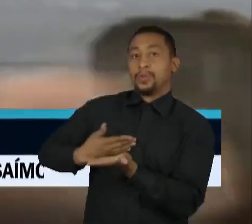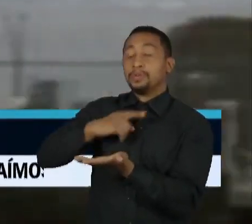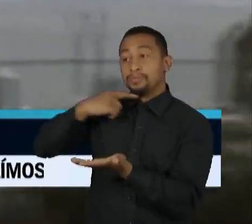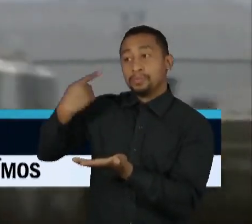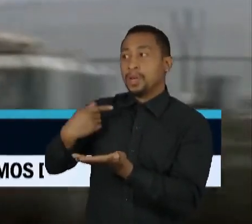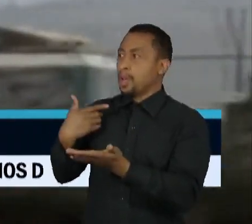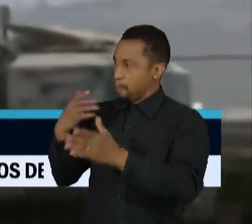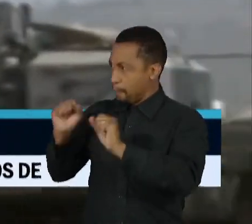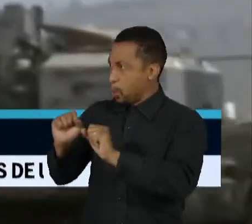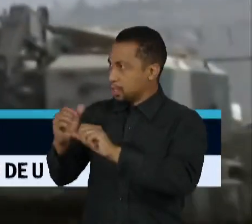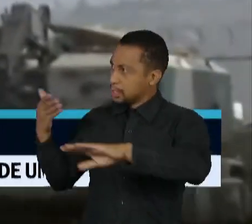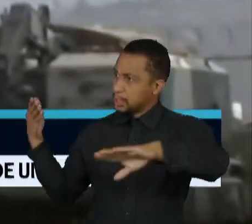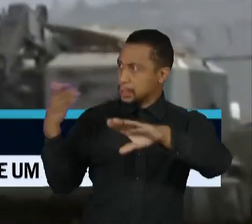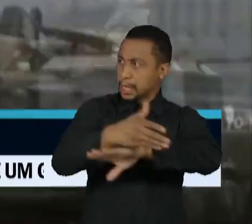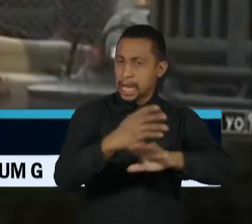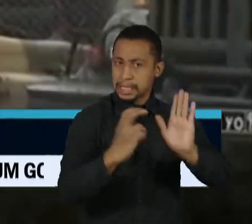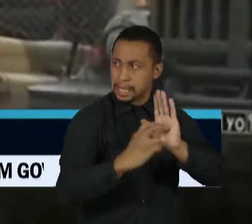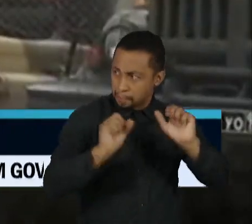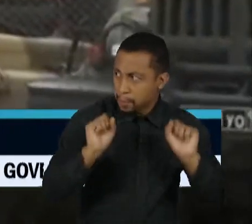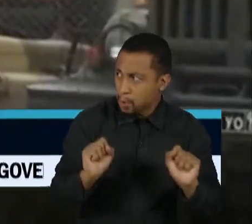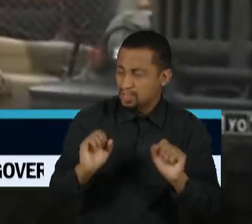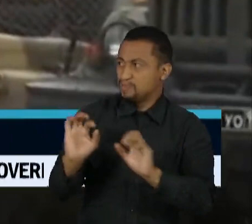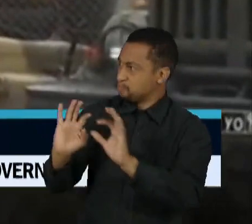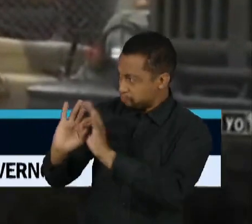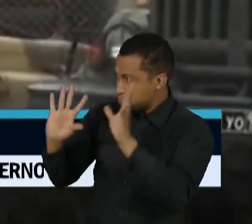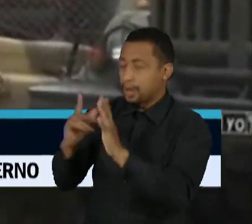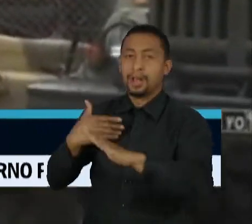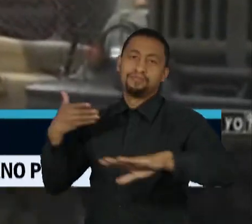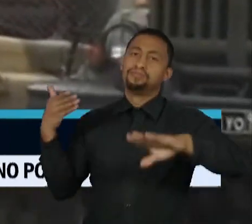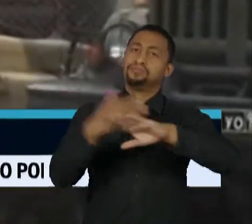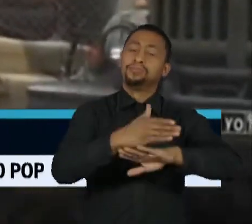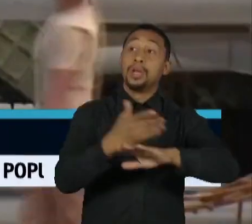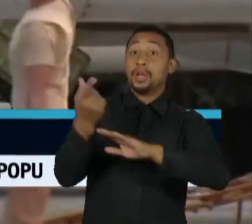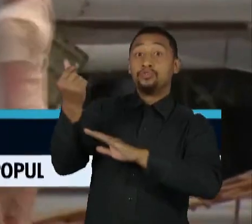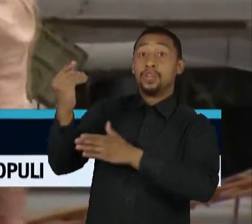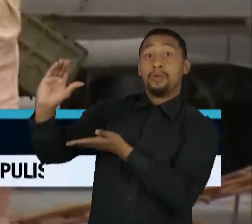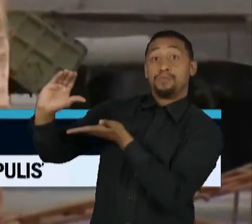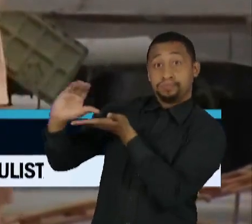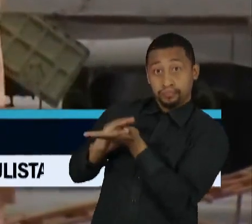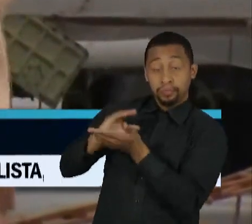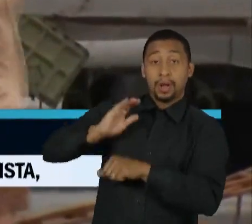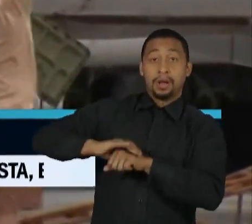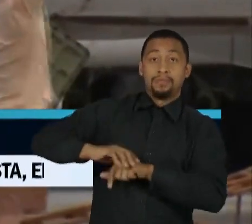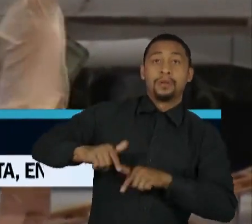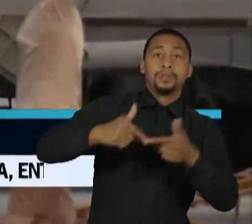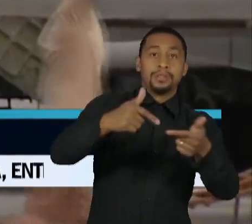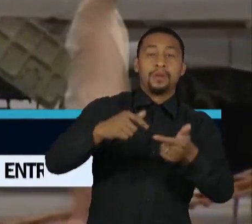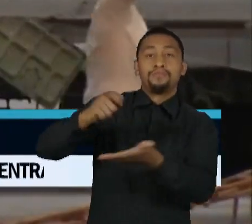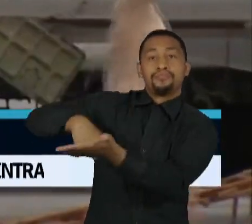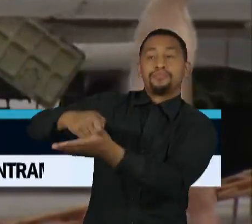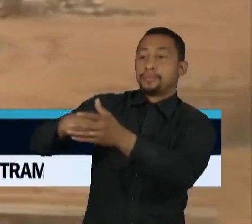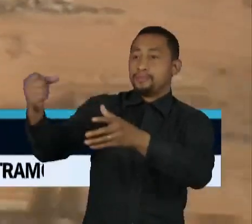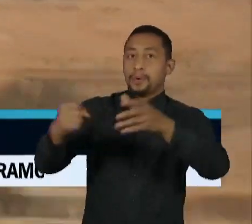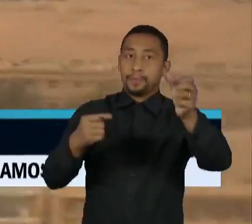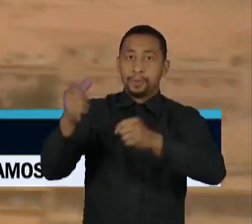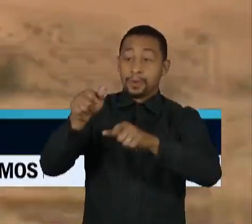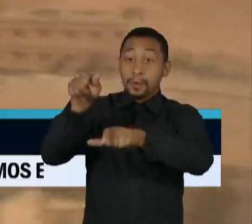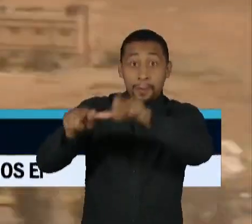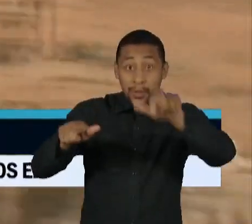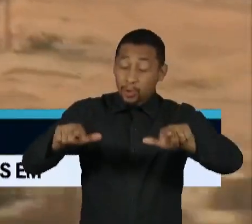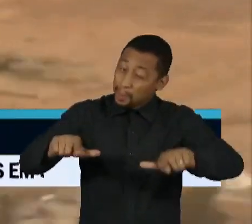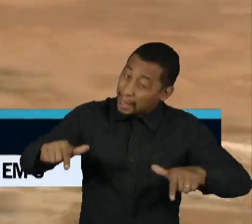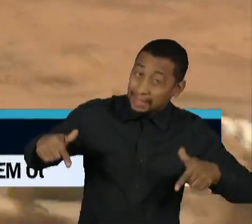Síria, ele vai manusear, vai trabalhar com aquele orçamento e vai contratar os homens necessários para realizar aquela missão.